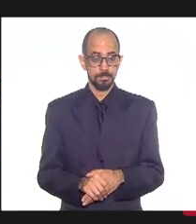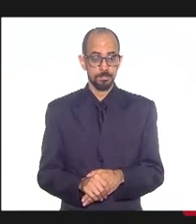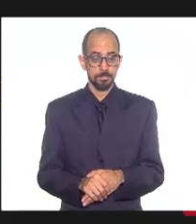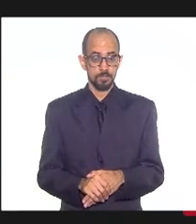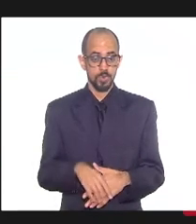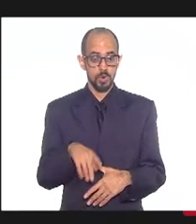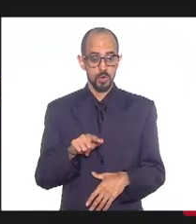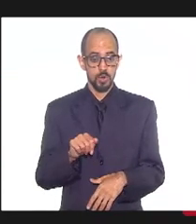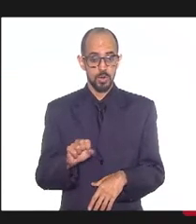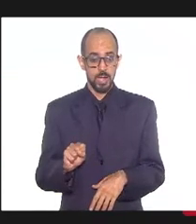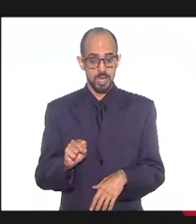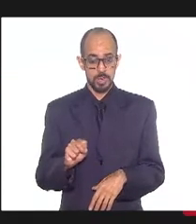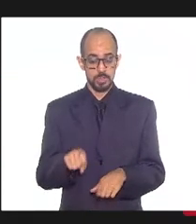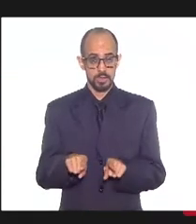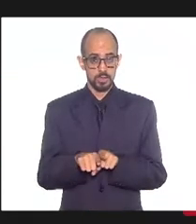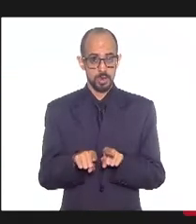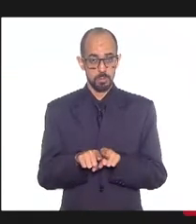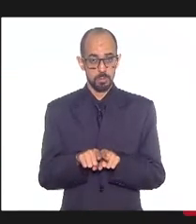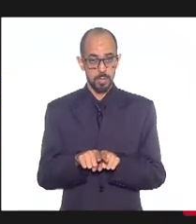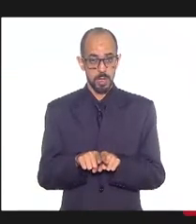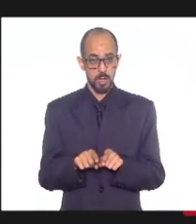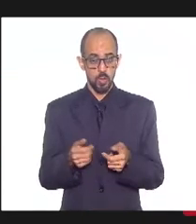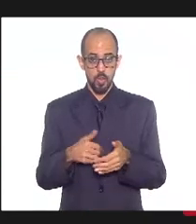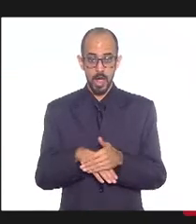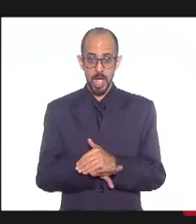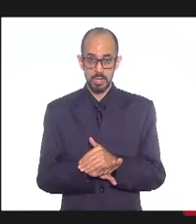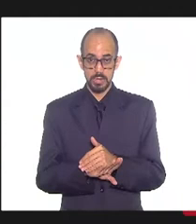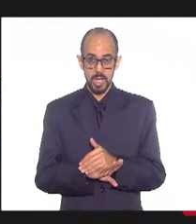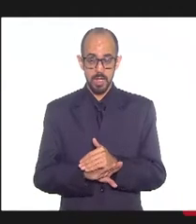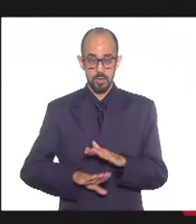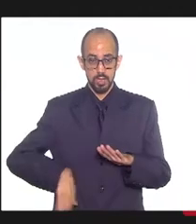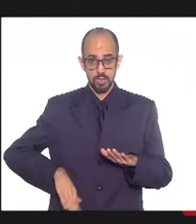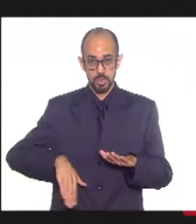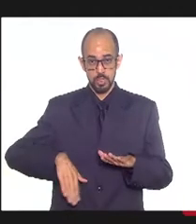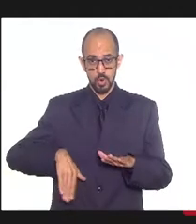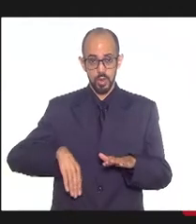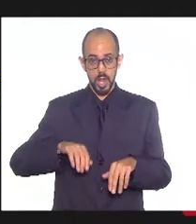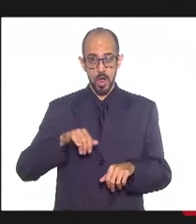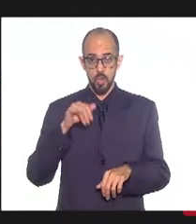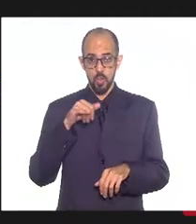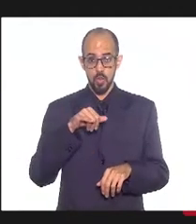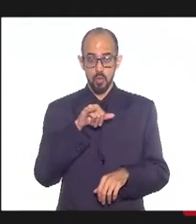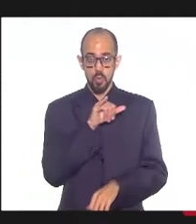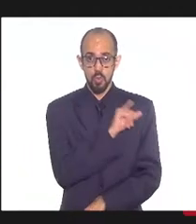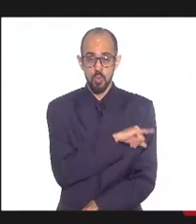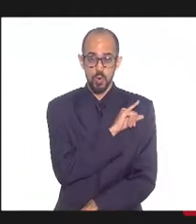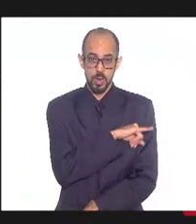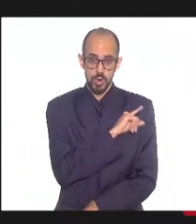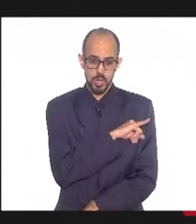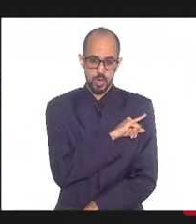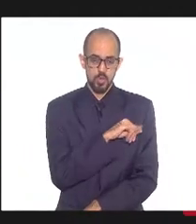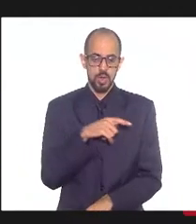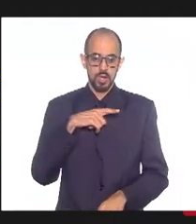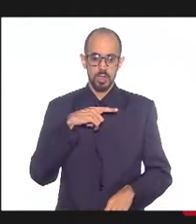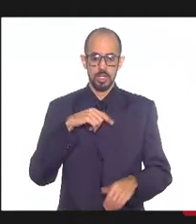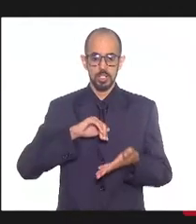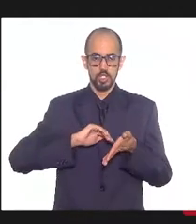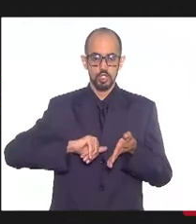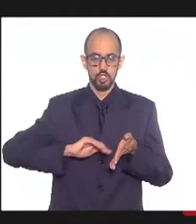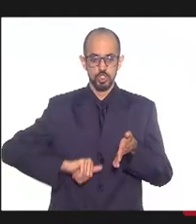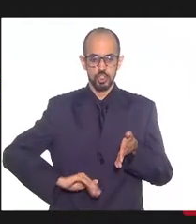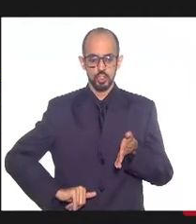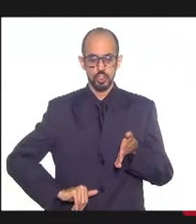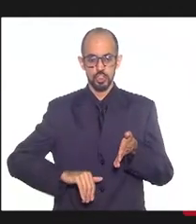O gás, com as maiores reservas, estão no litoral fluminense, entrando um pouco São Paulo pelo pré-sal, ele tira a predominância